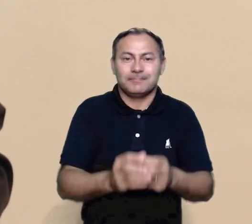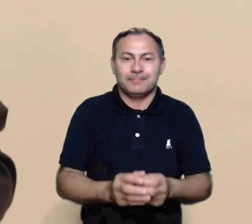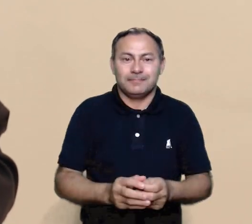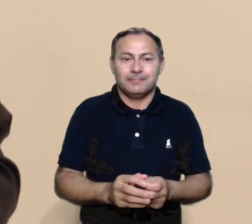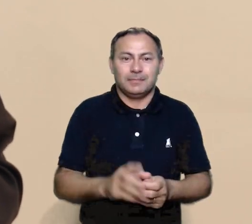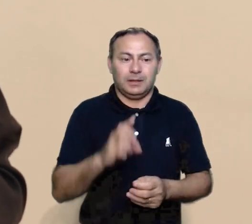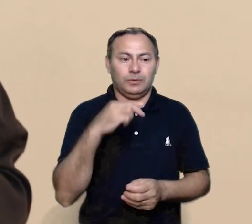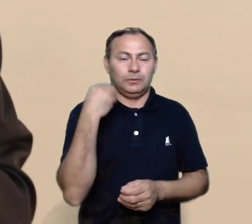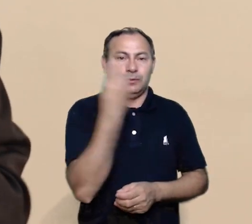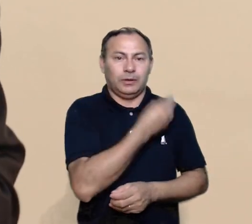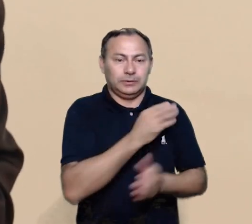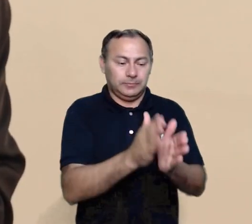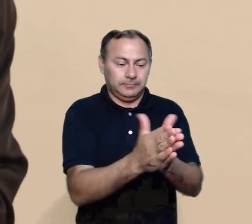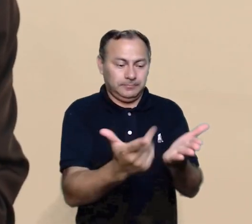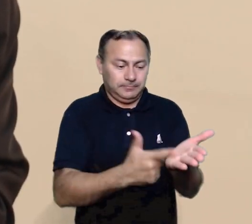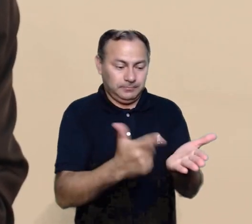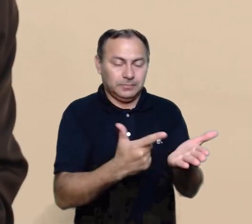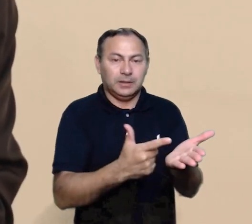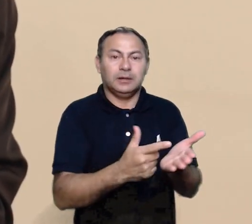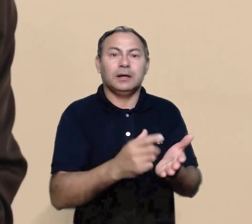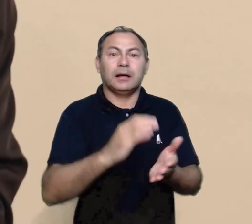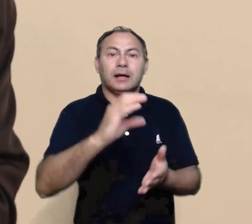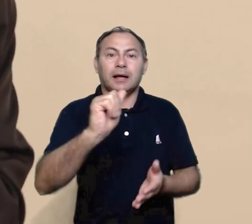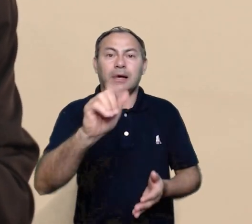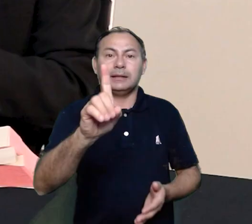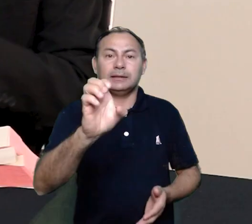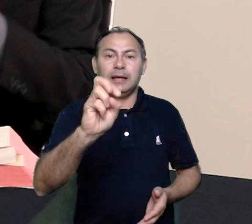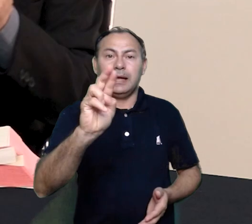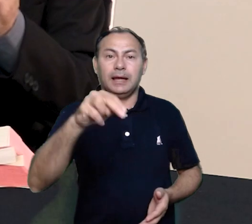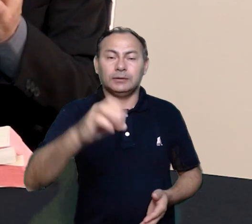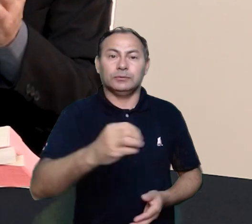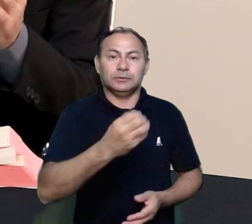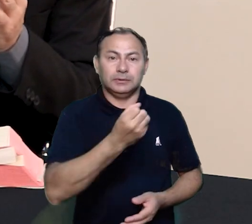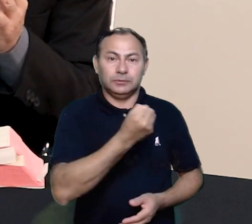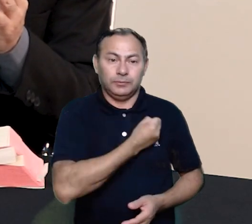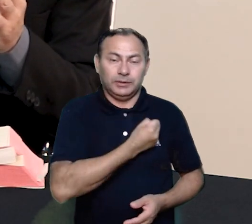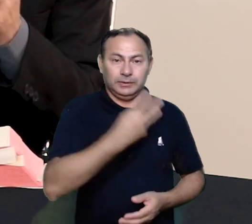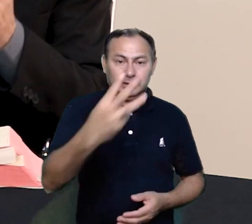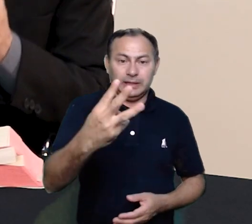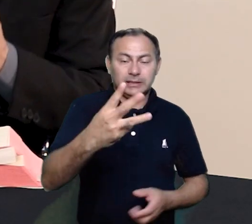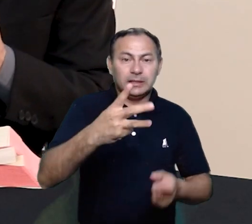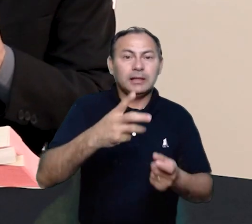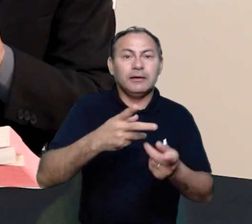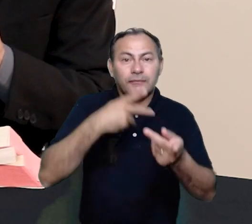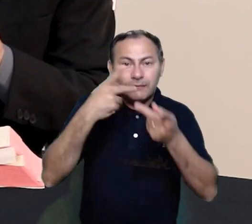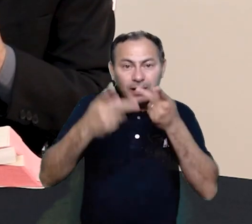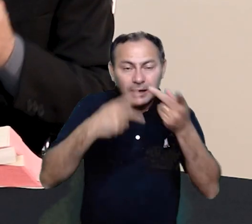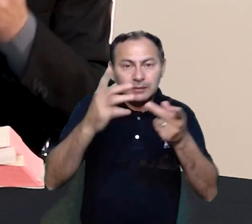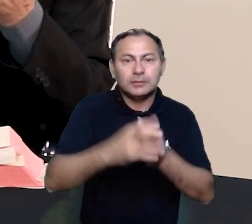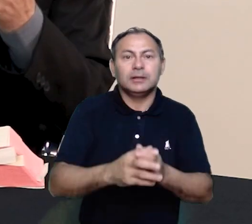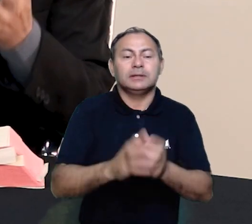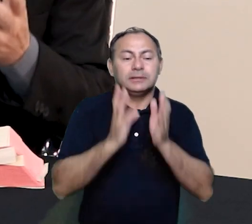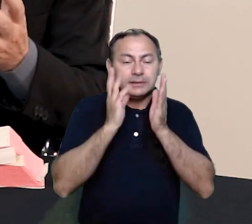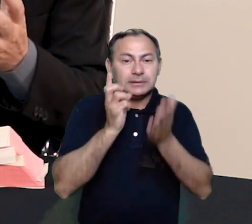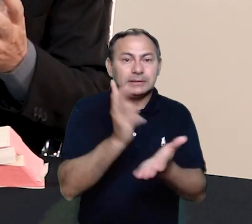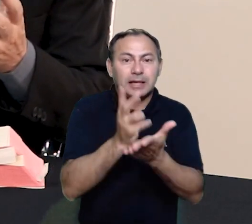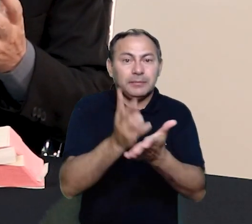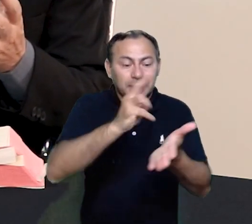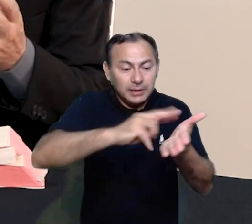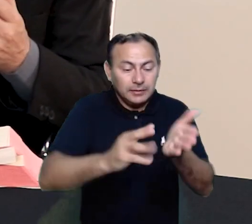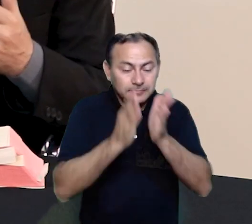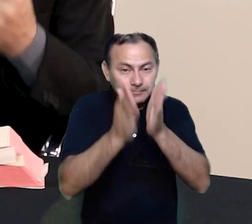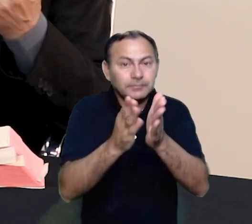interessante que o nosso caderno número TR diz lembrem-se todos é sempre interessante ler voltar a esse